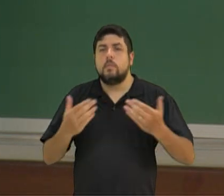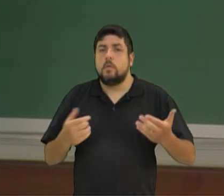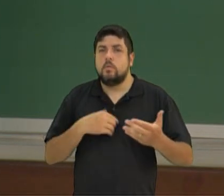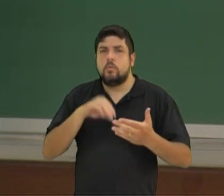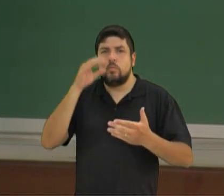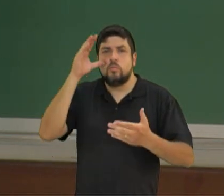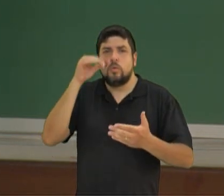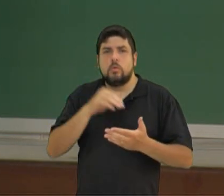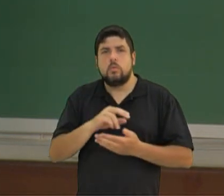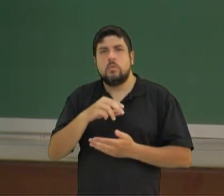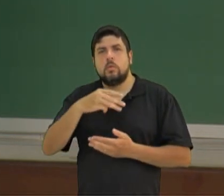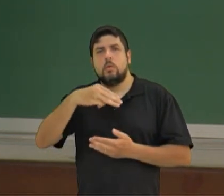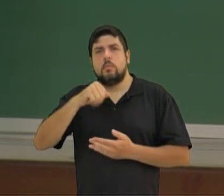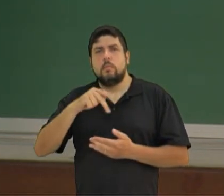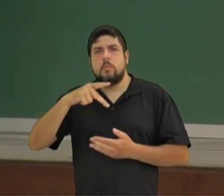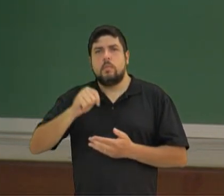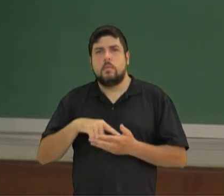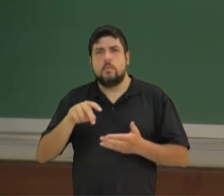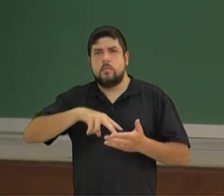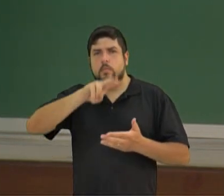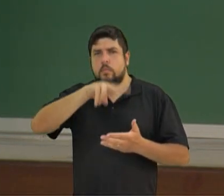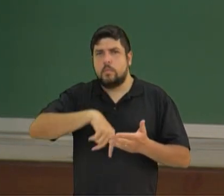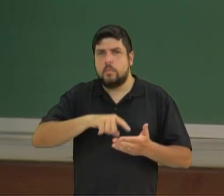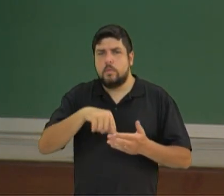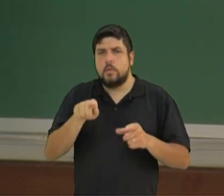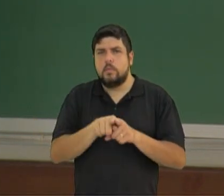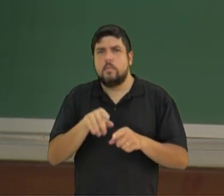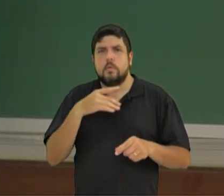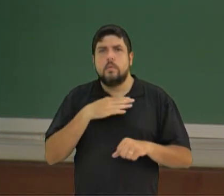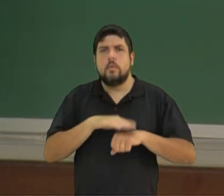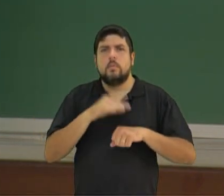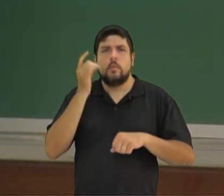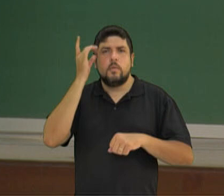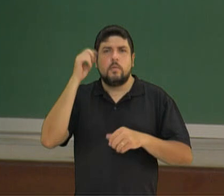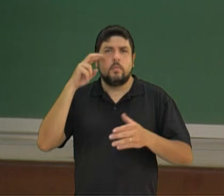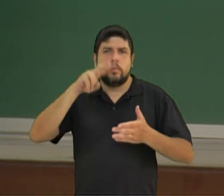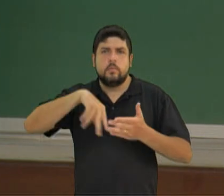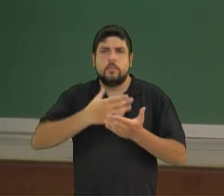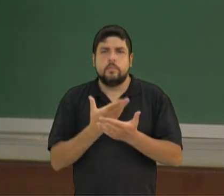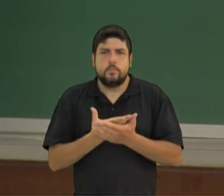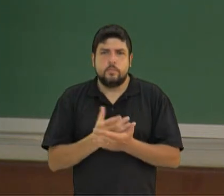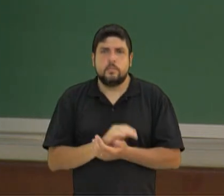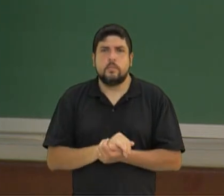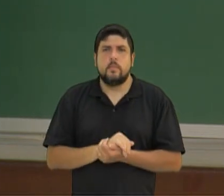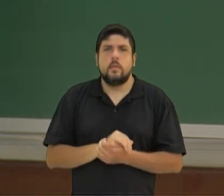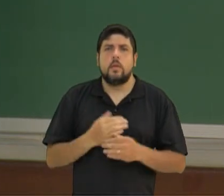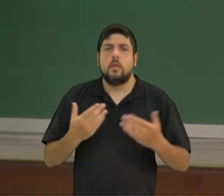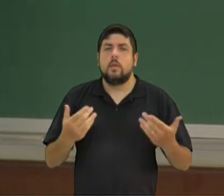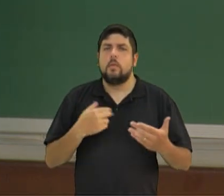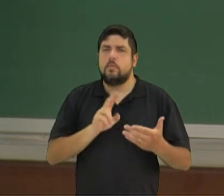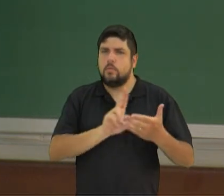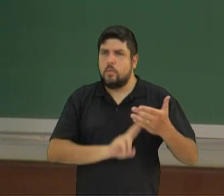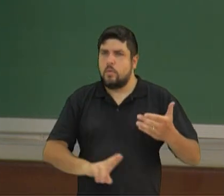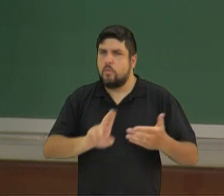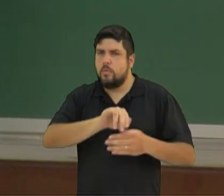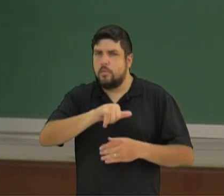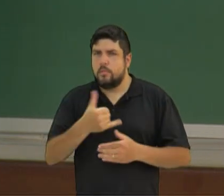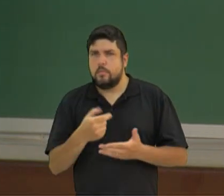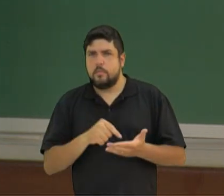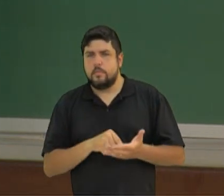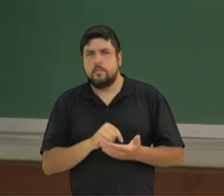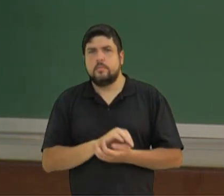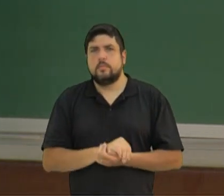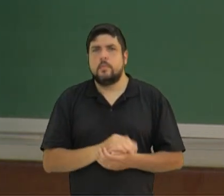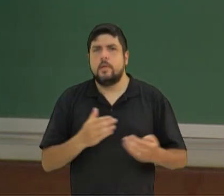que nós fizemos? Esses esquemas facilitam o estudo de vocês. Então, usem e abusem desse